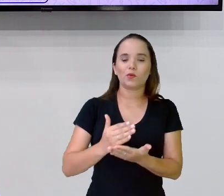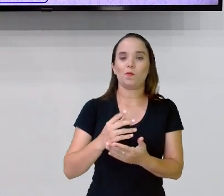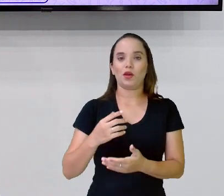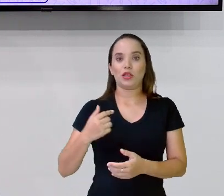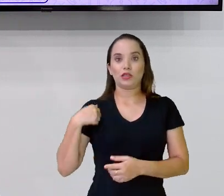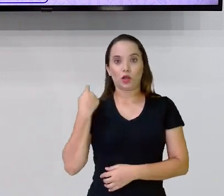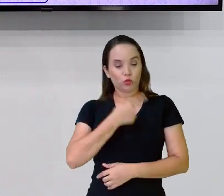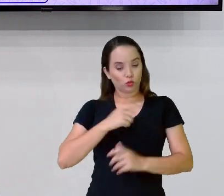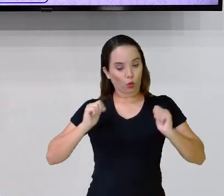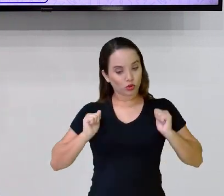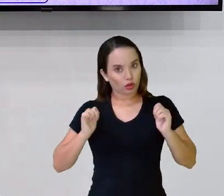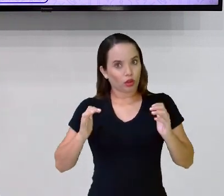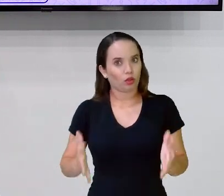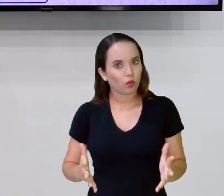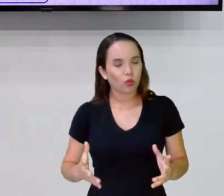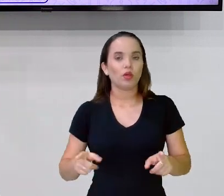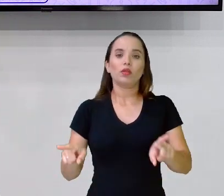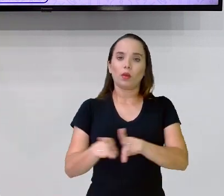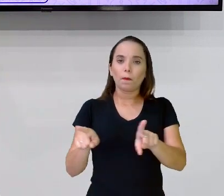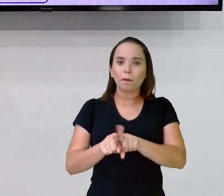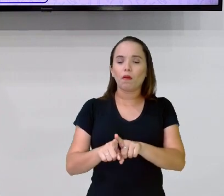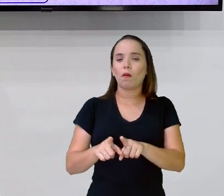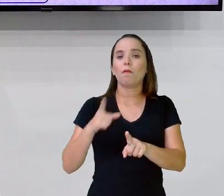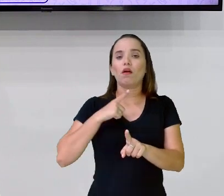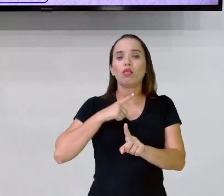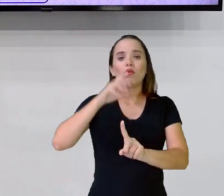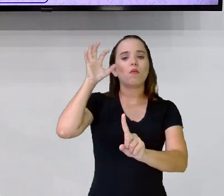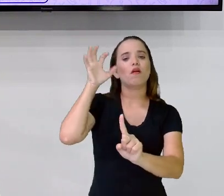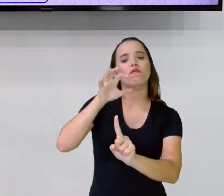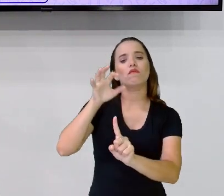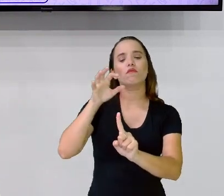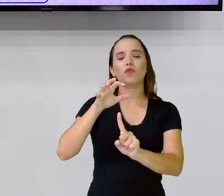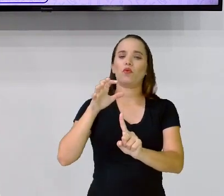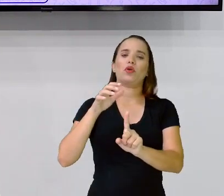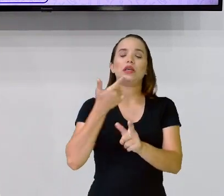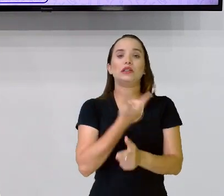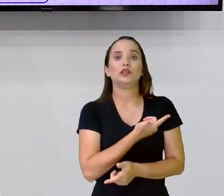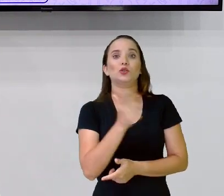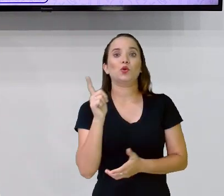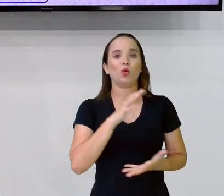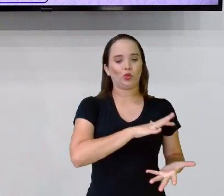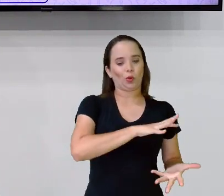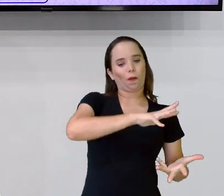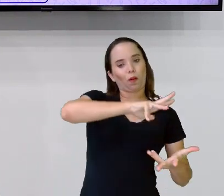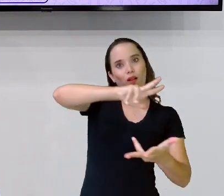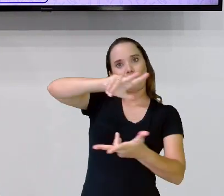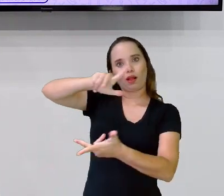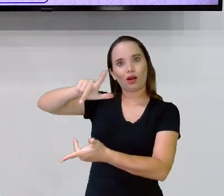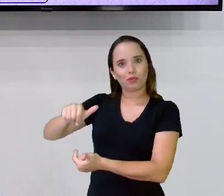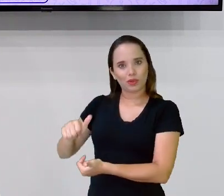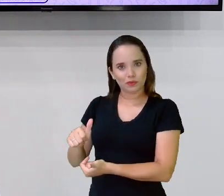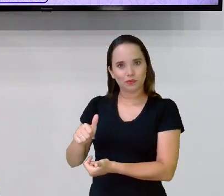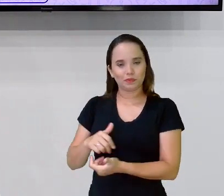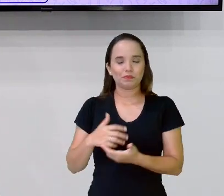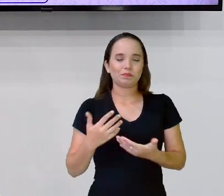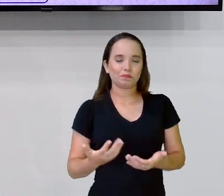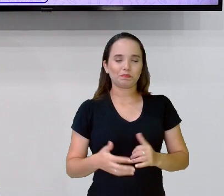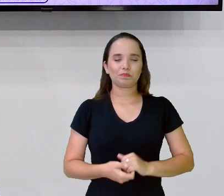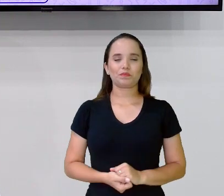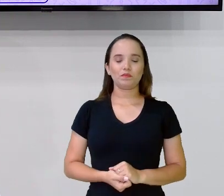nós para que isso atinja, né, uma esfera maior, do micro para o macro. E para além, né,